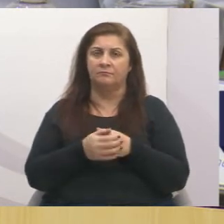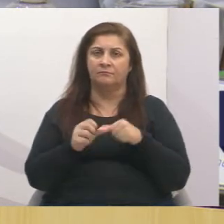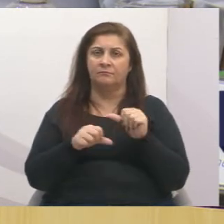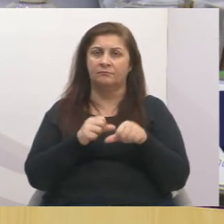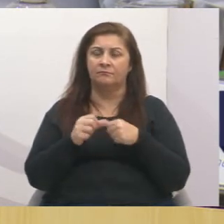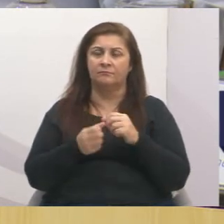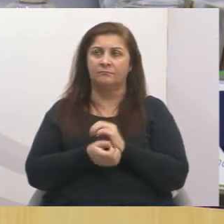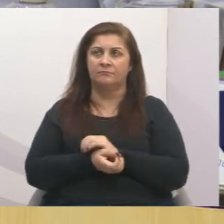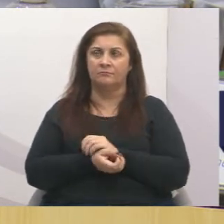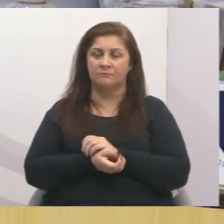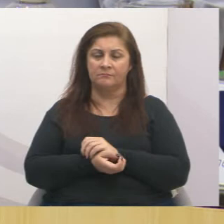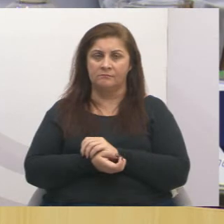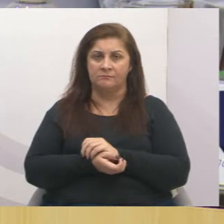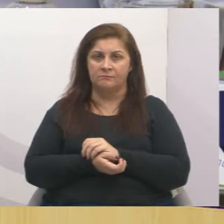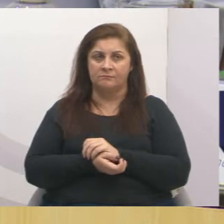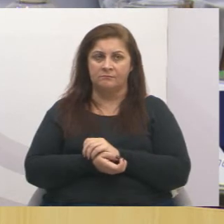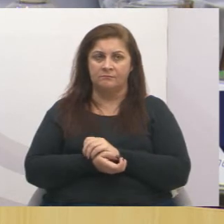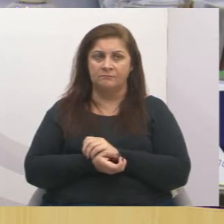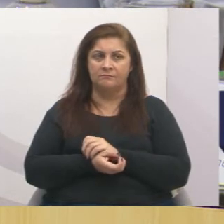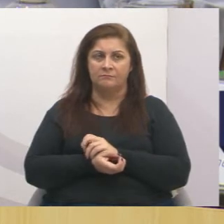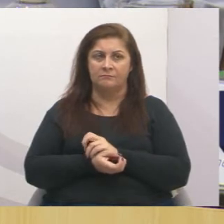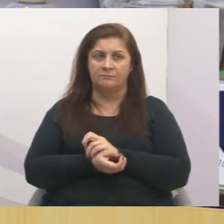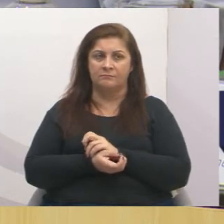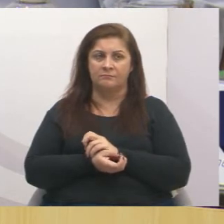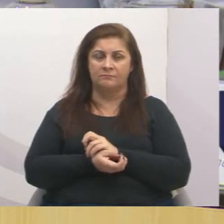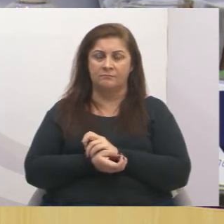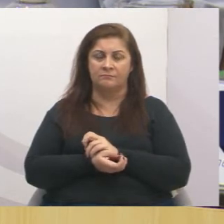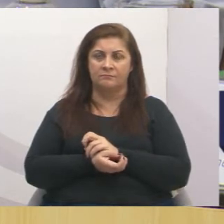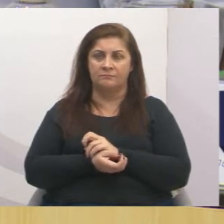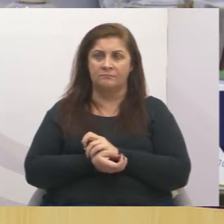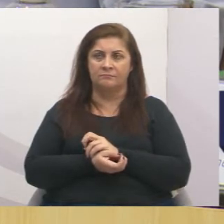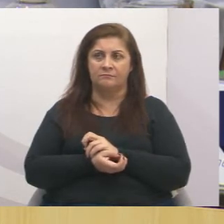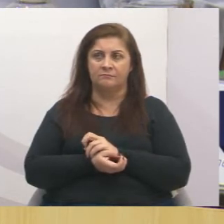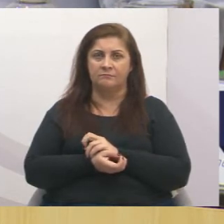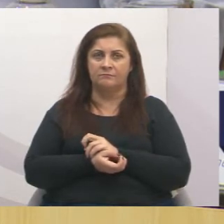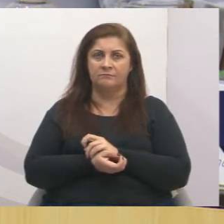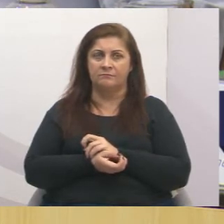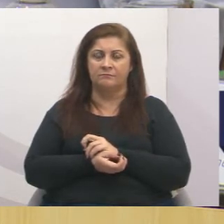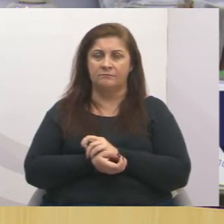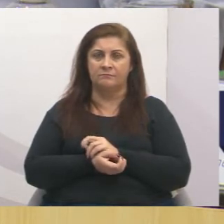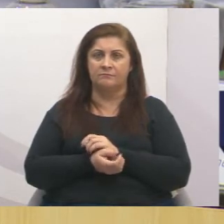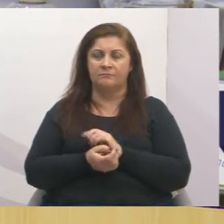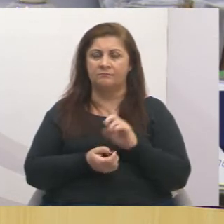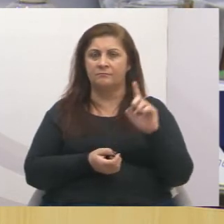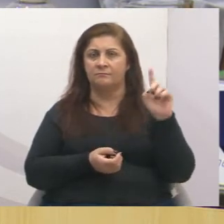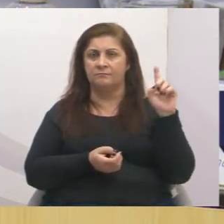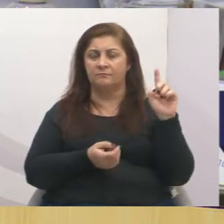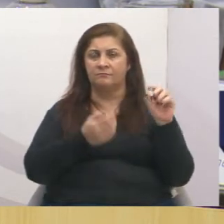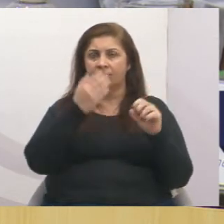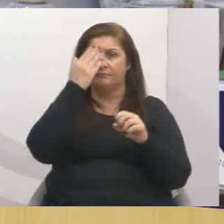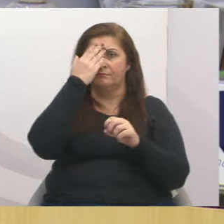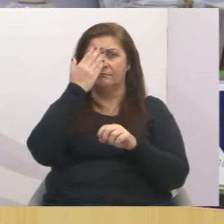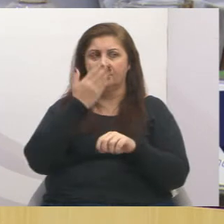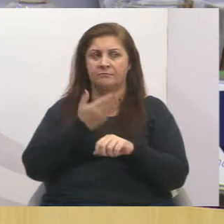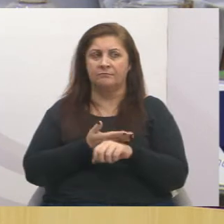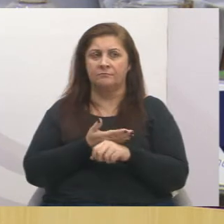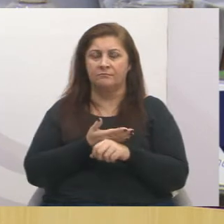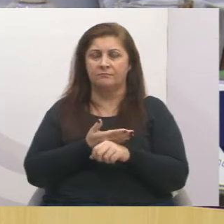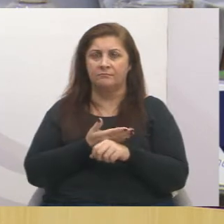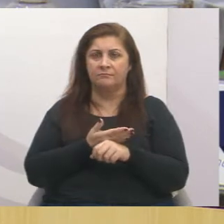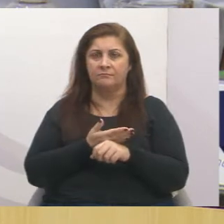reformar. Vontade é, prefeito, e acredito eu que a vontade do senhor também